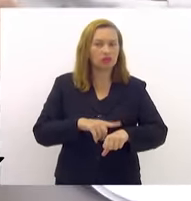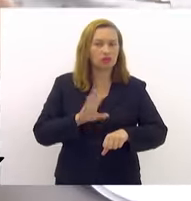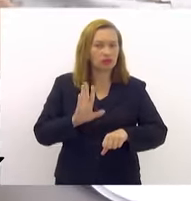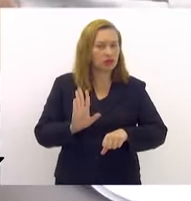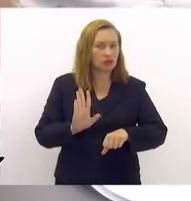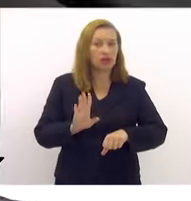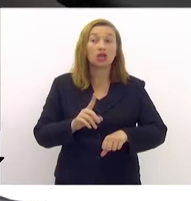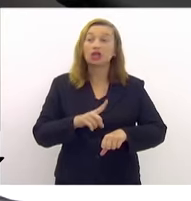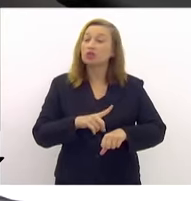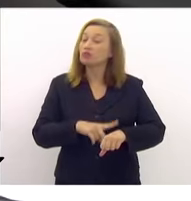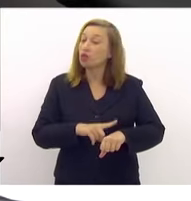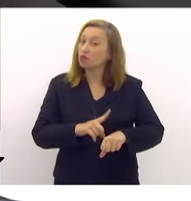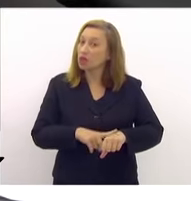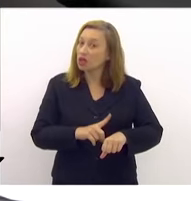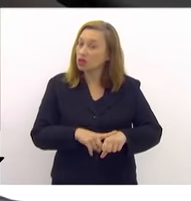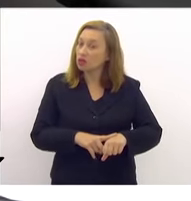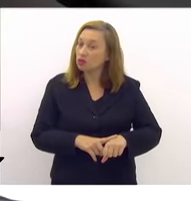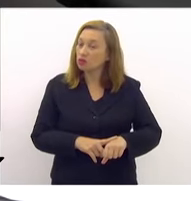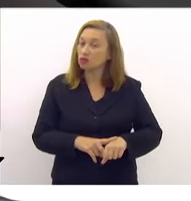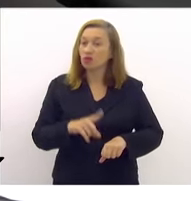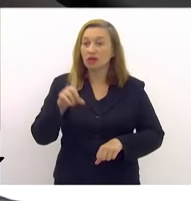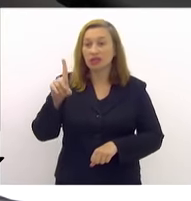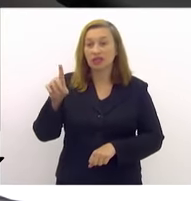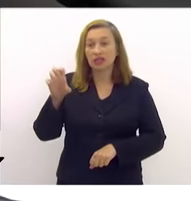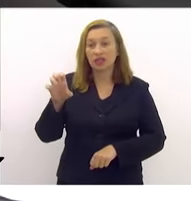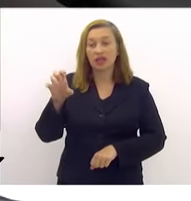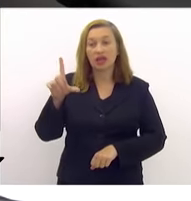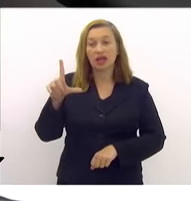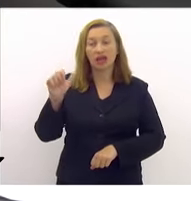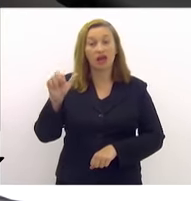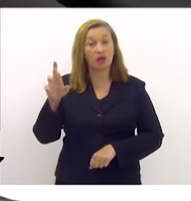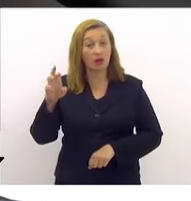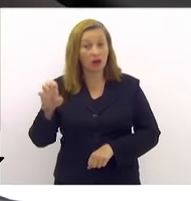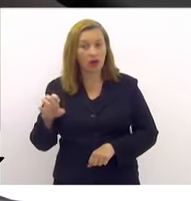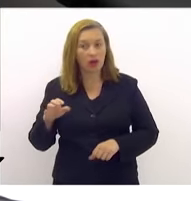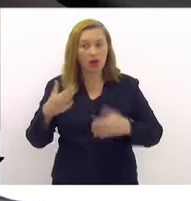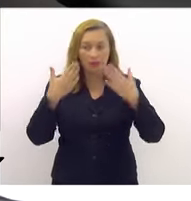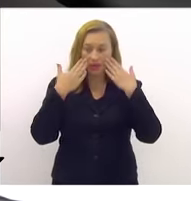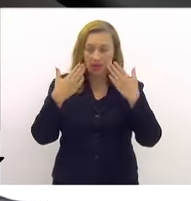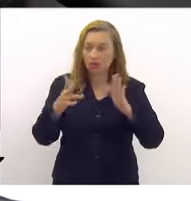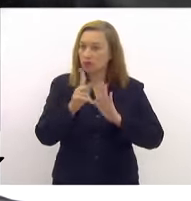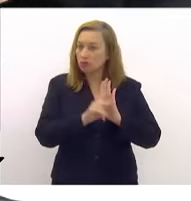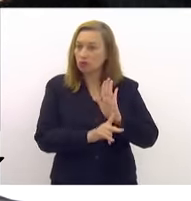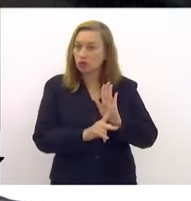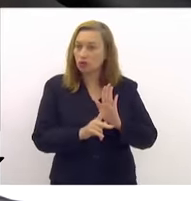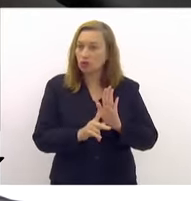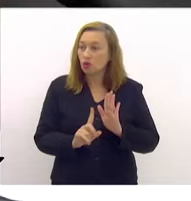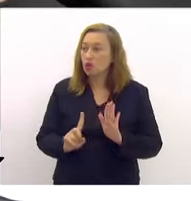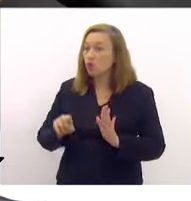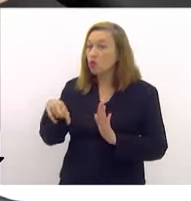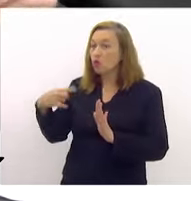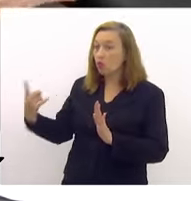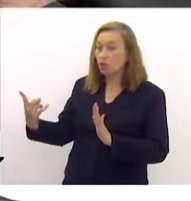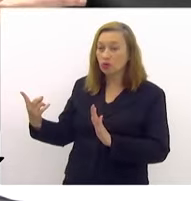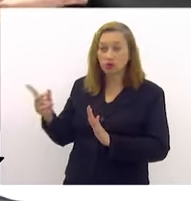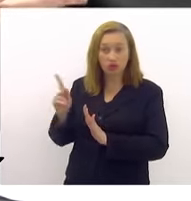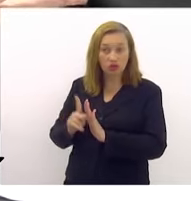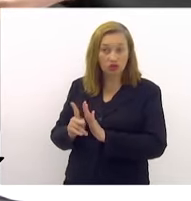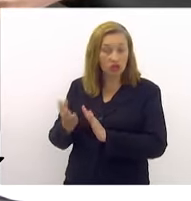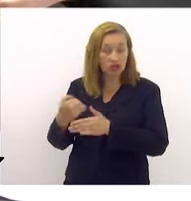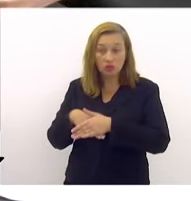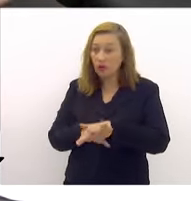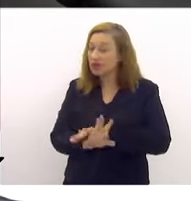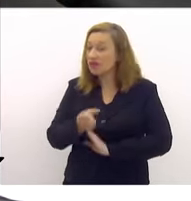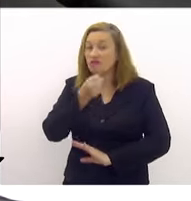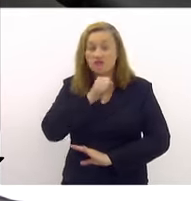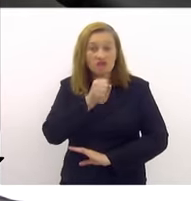O momento histórico que o De Laroli apresenta o projeto, para ele o outro está arquivado.